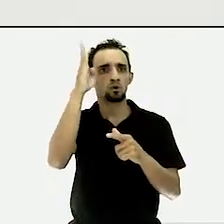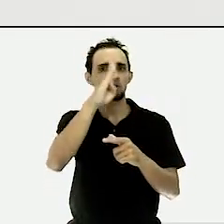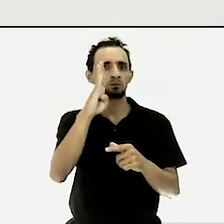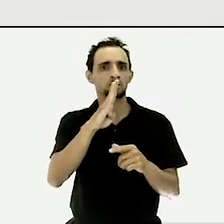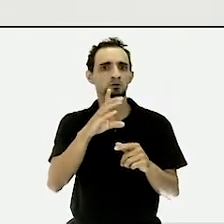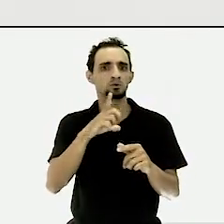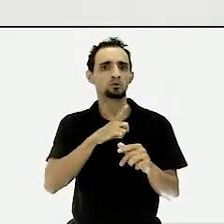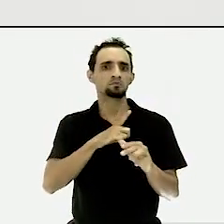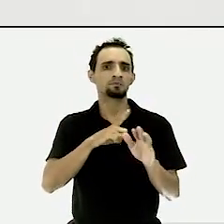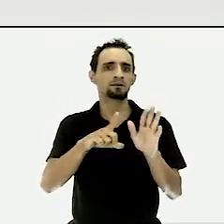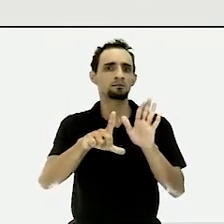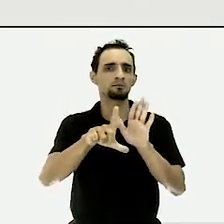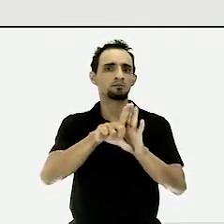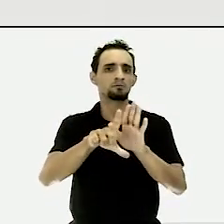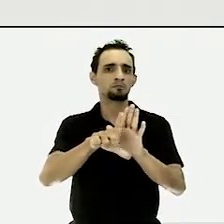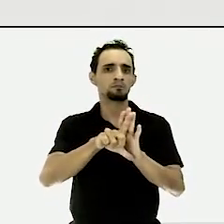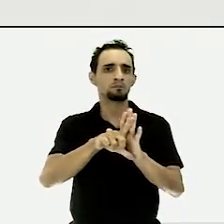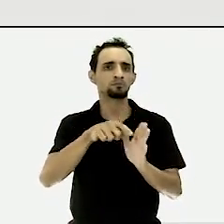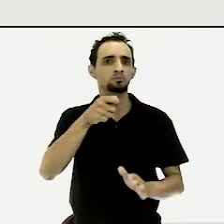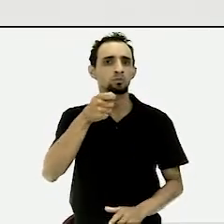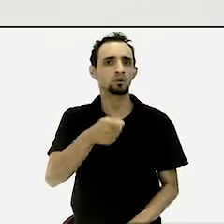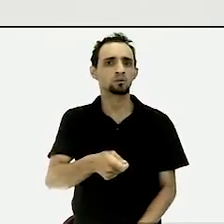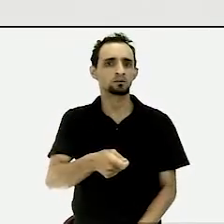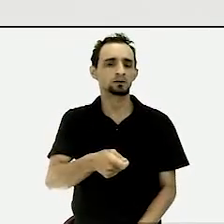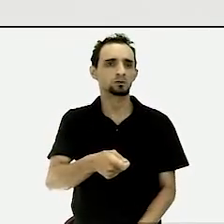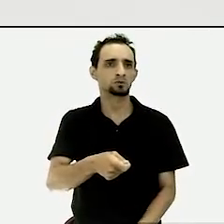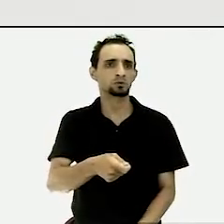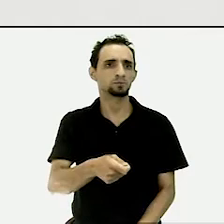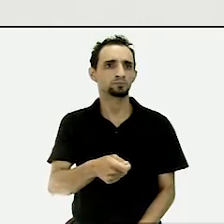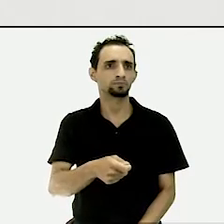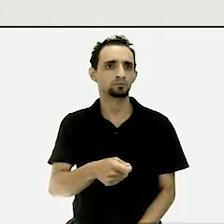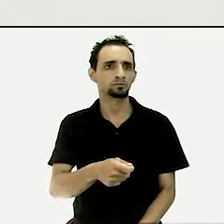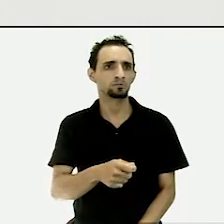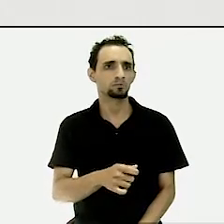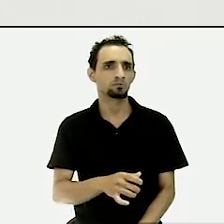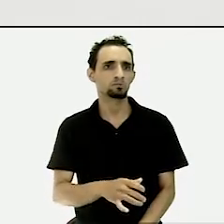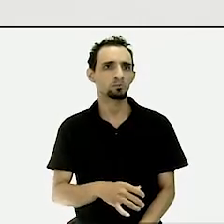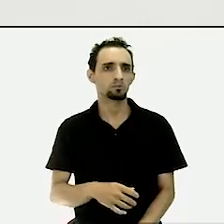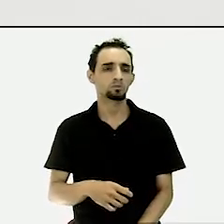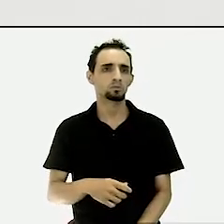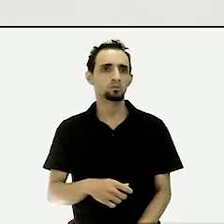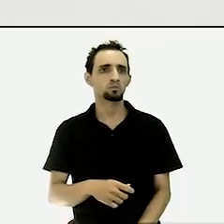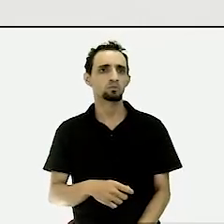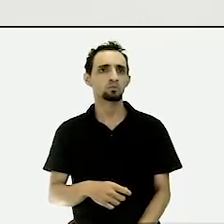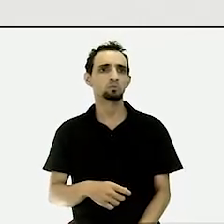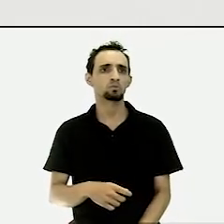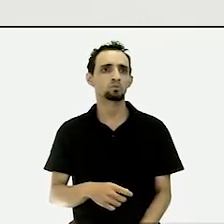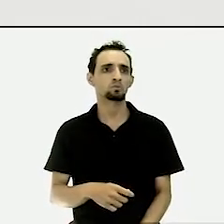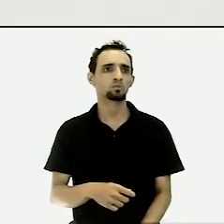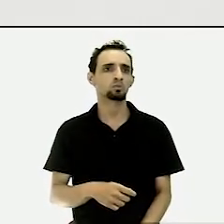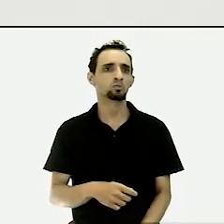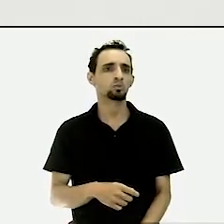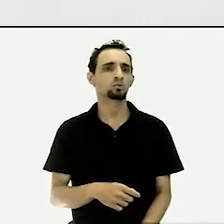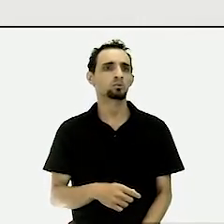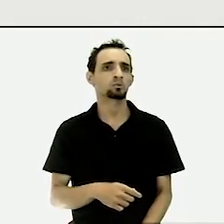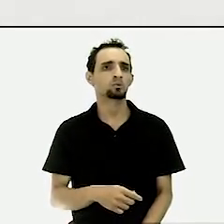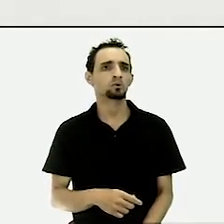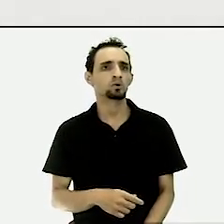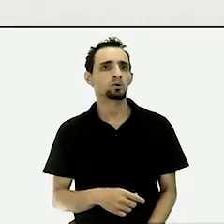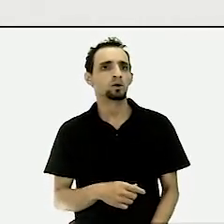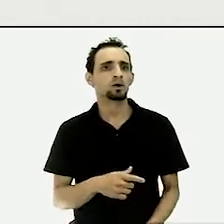que coibir já, normatizar, para que não tenha perigo de andarmos para trás. Essas vozes que se levantam